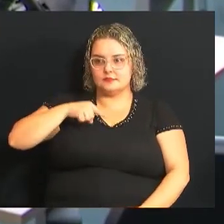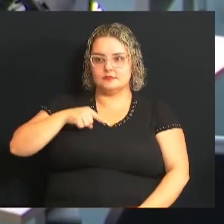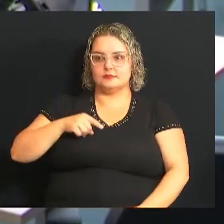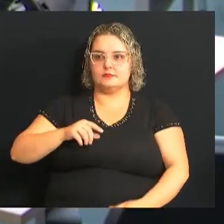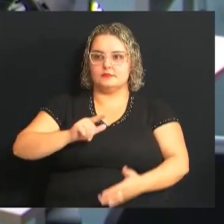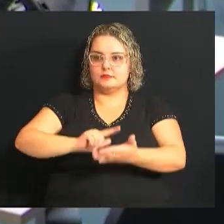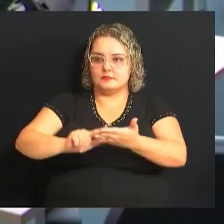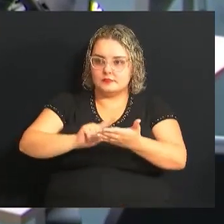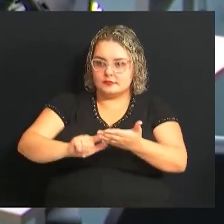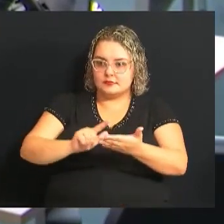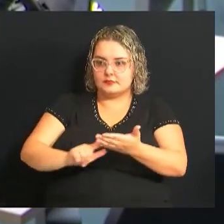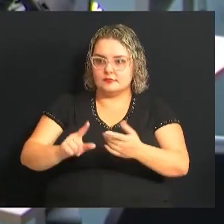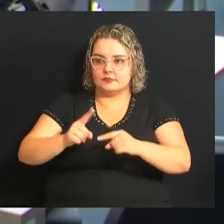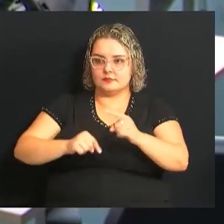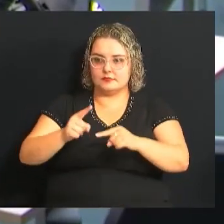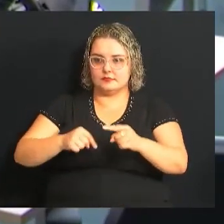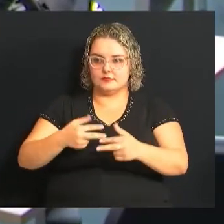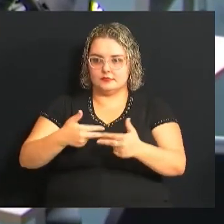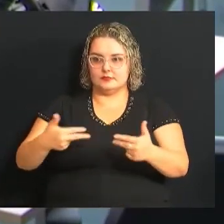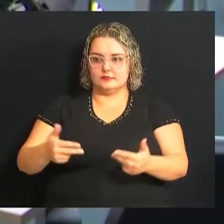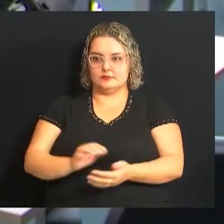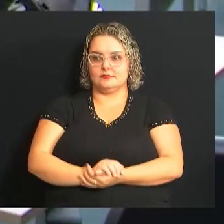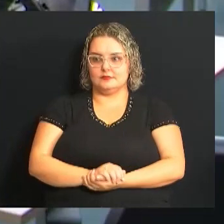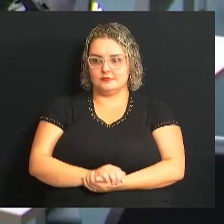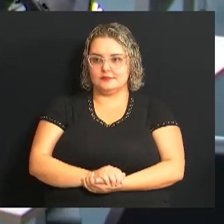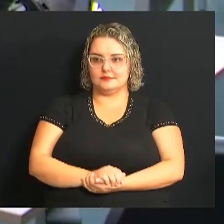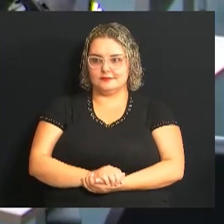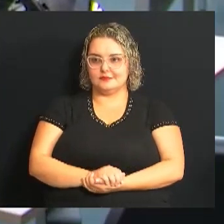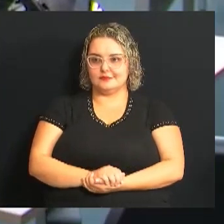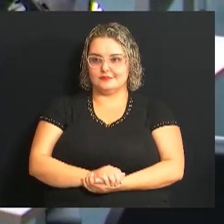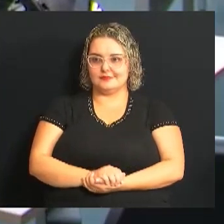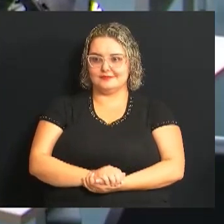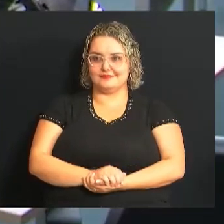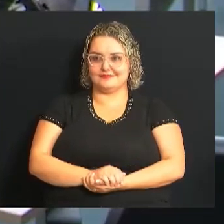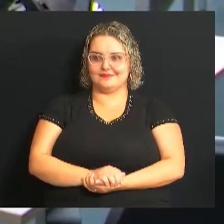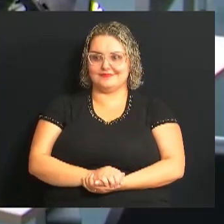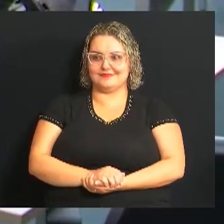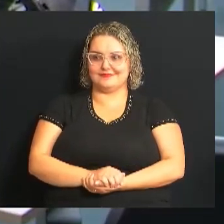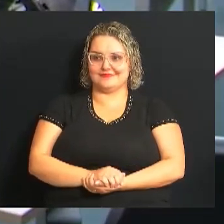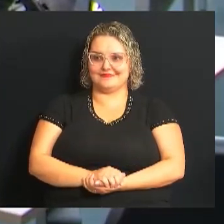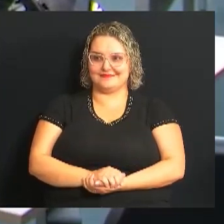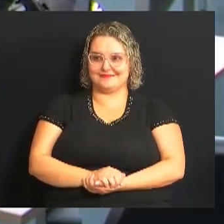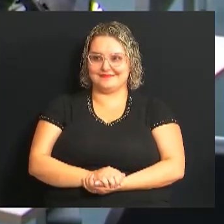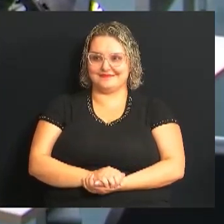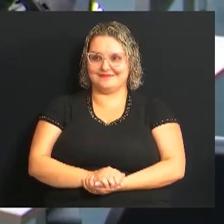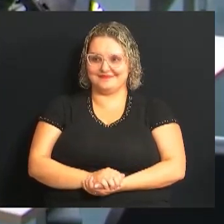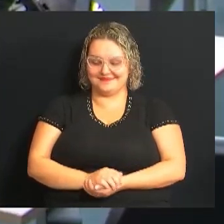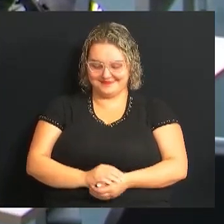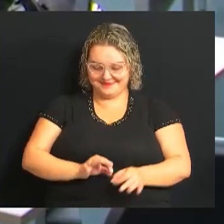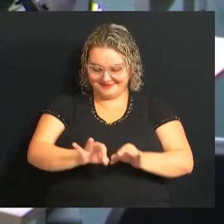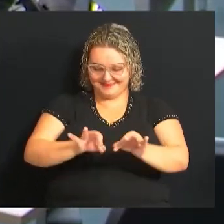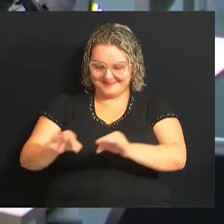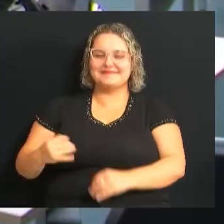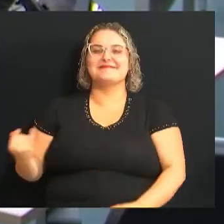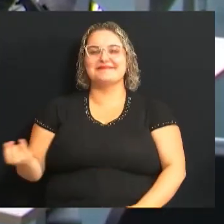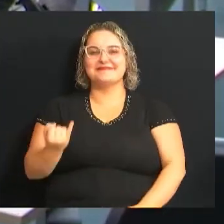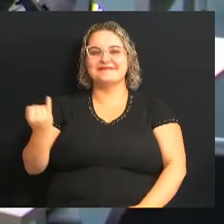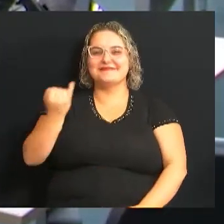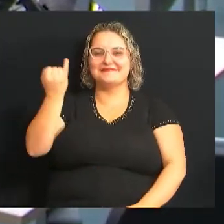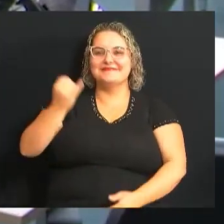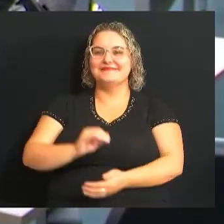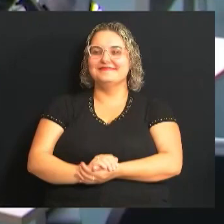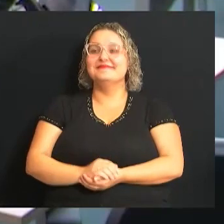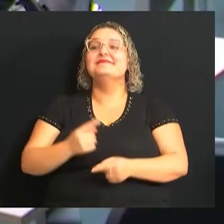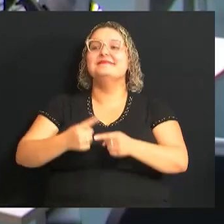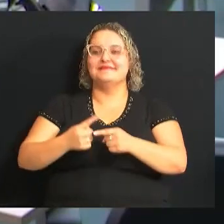do produto odontológico, né? É um projeto que eu entendo que é de suma importância. Por quê? Porque isso